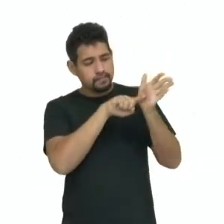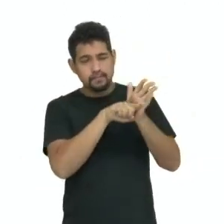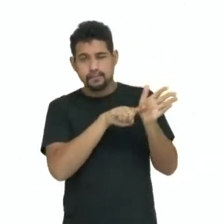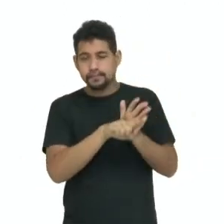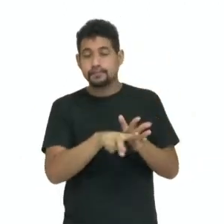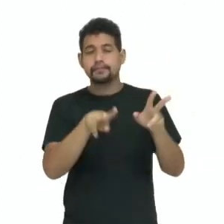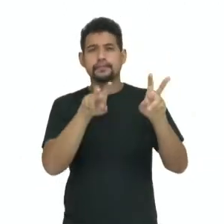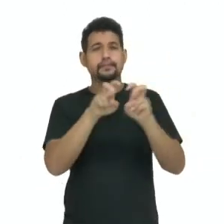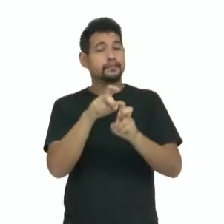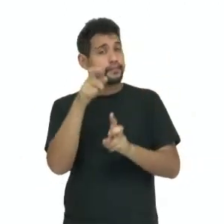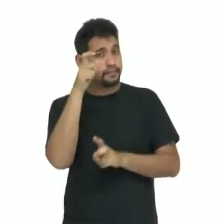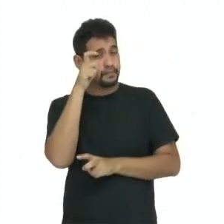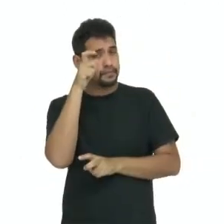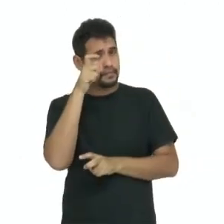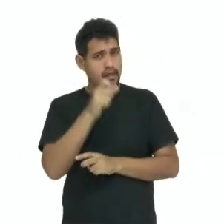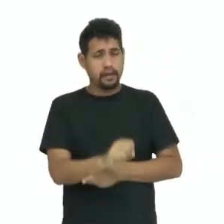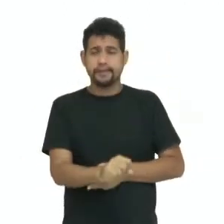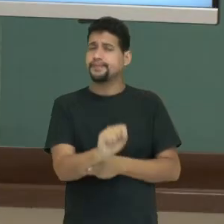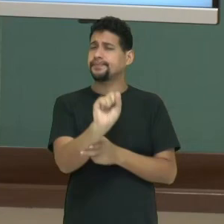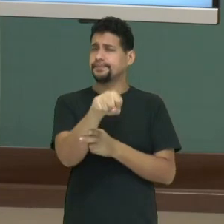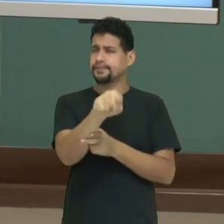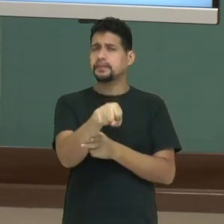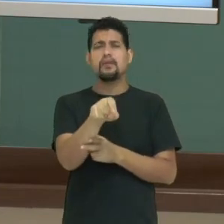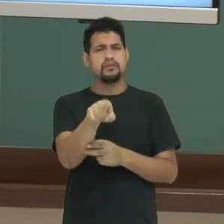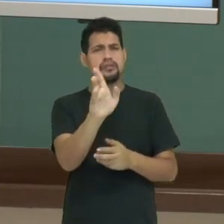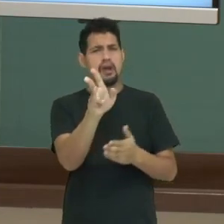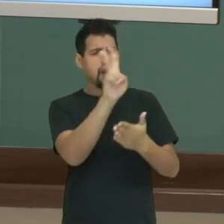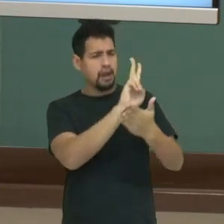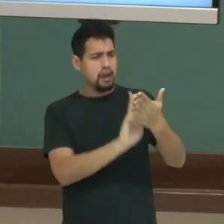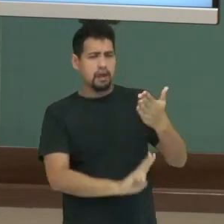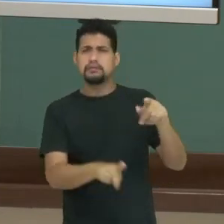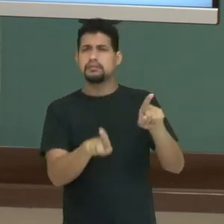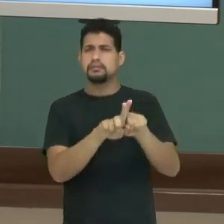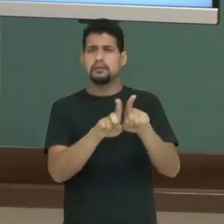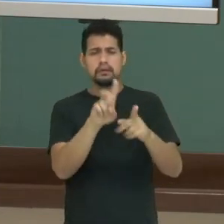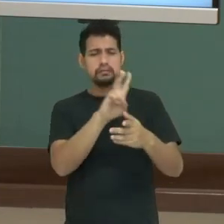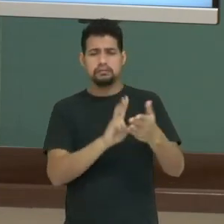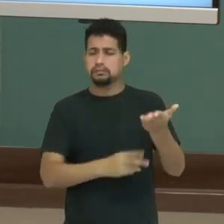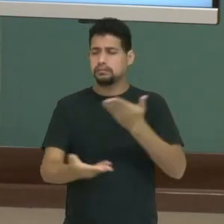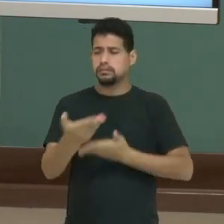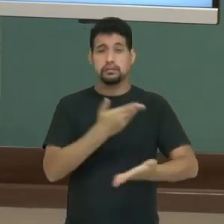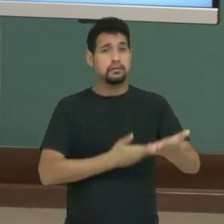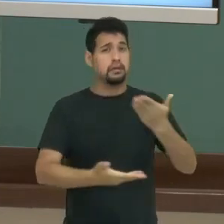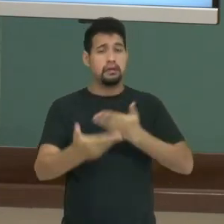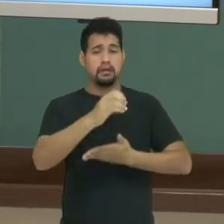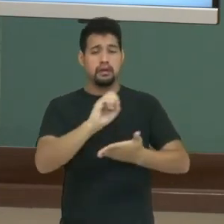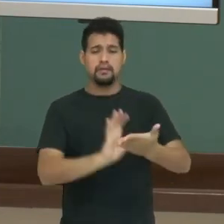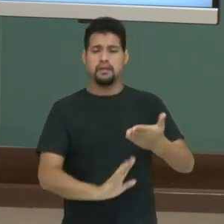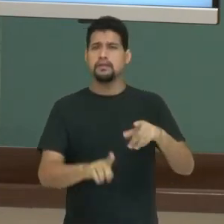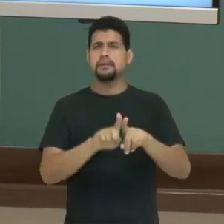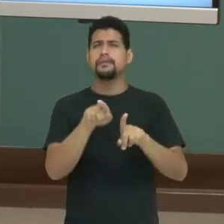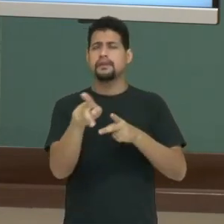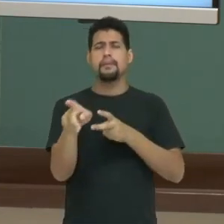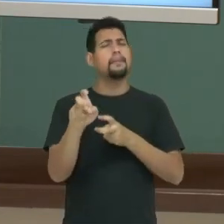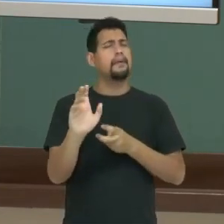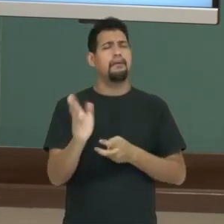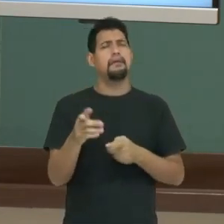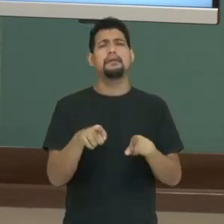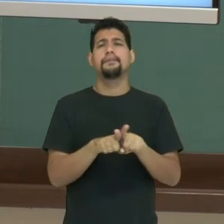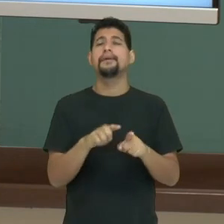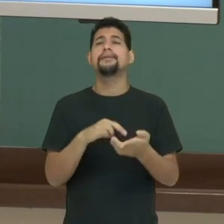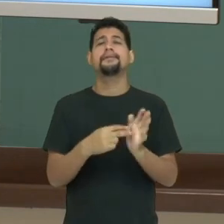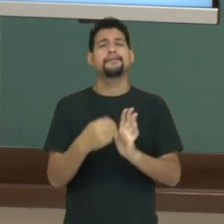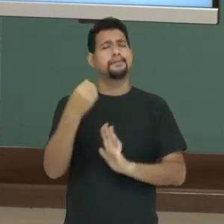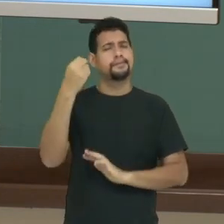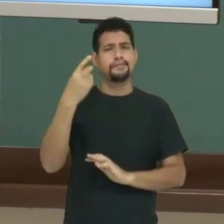de interesse. Isso mesmo, se você releu o trecho que estava ali para consulta na própria atividade, observou que ele